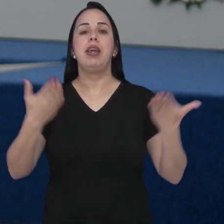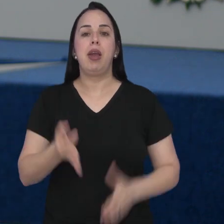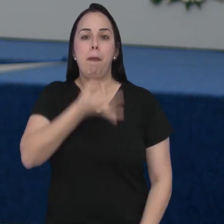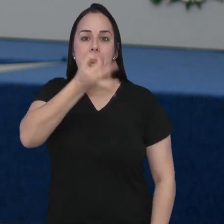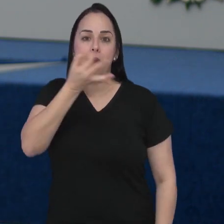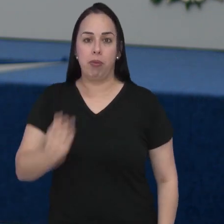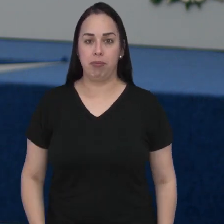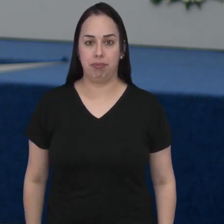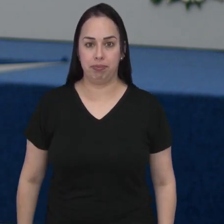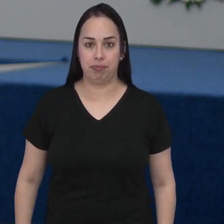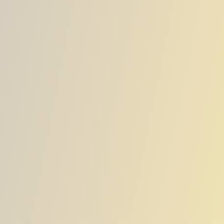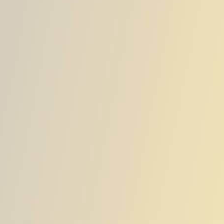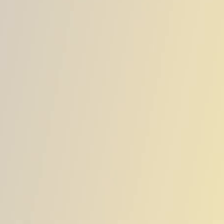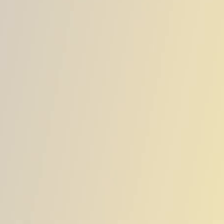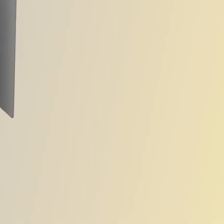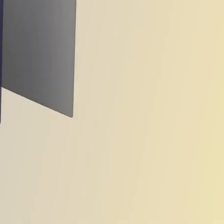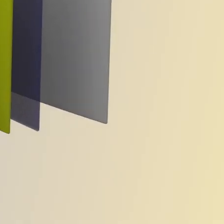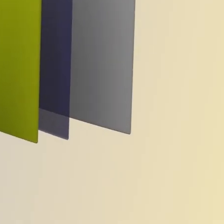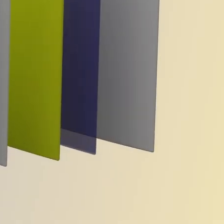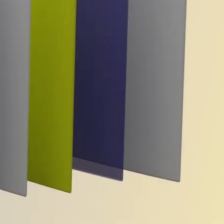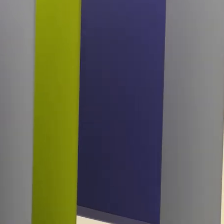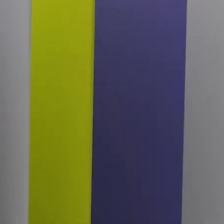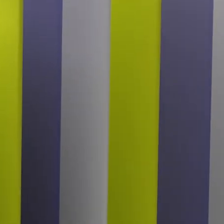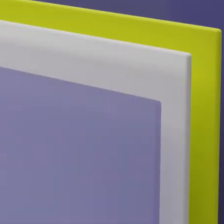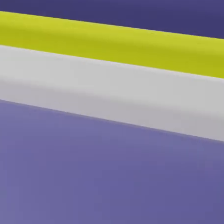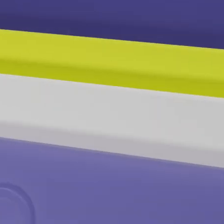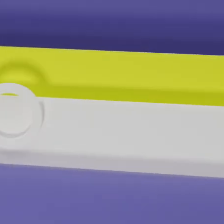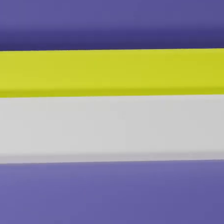do presidente da Câmara.